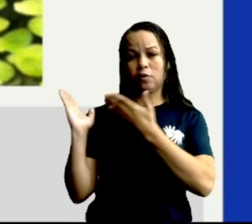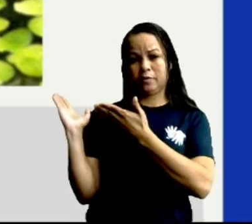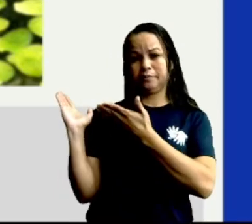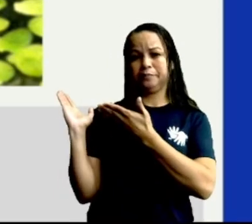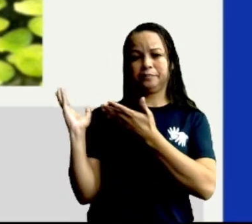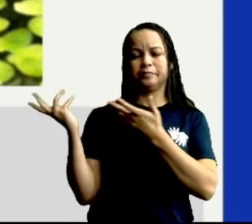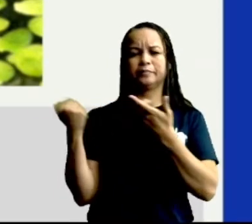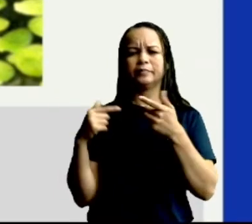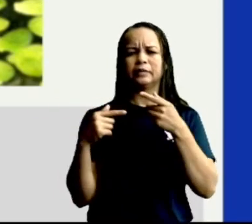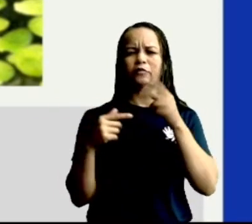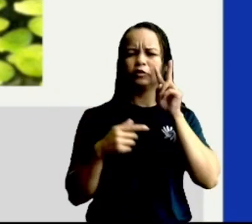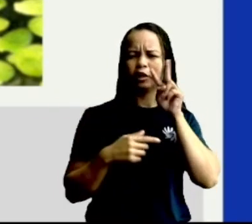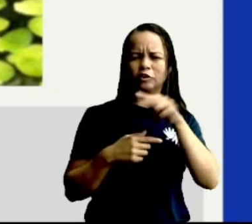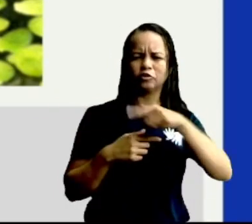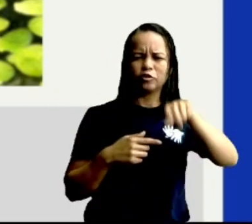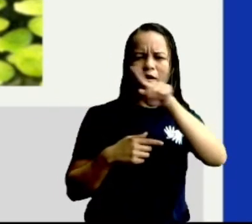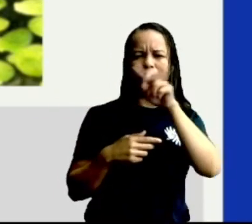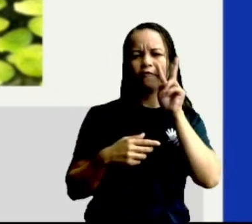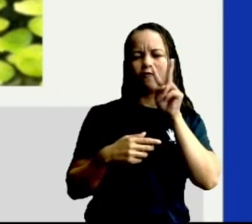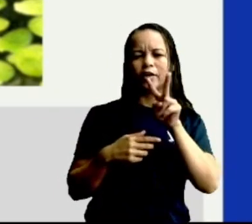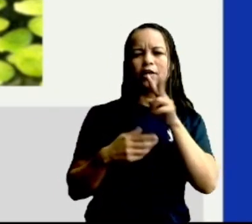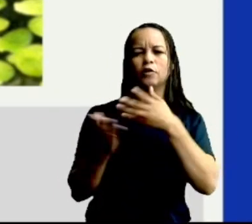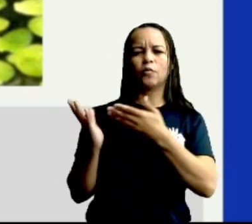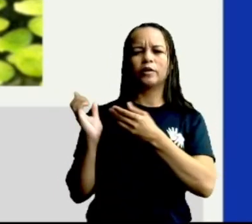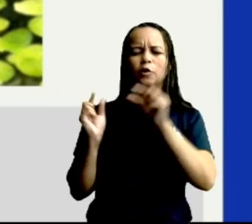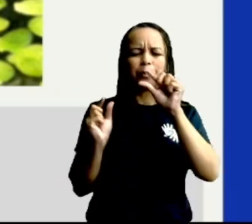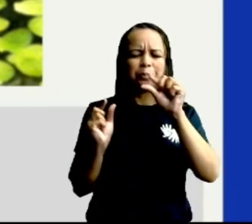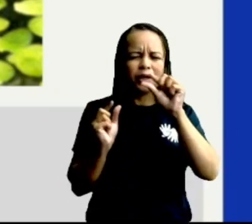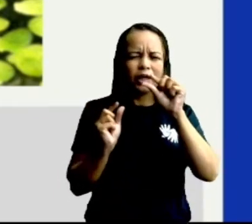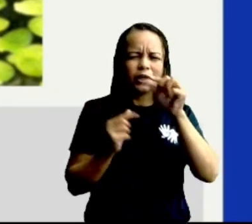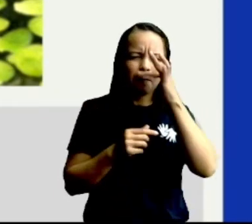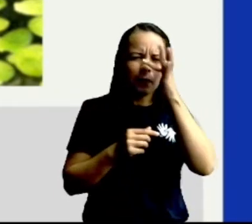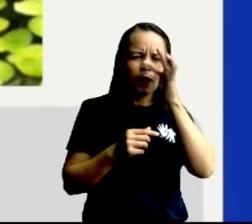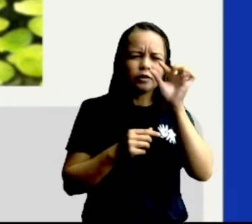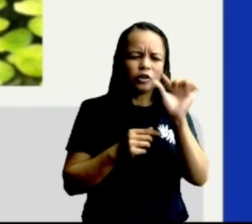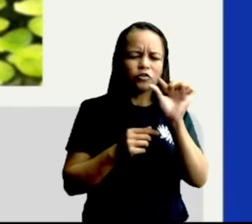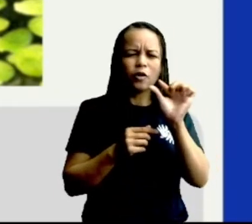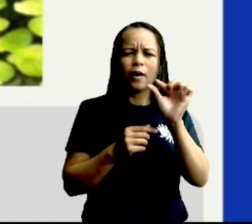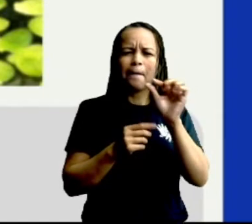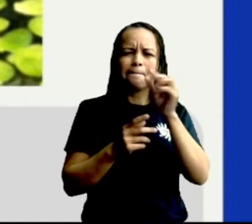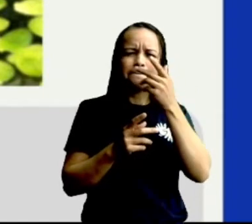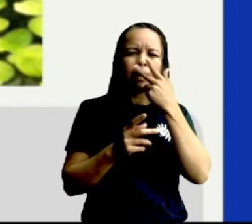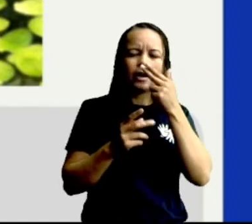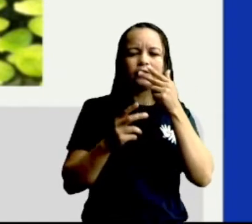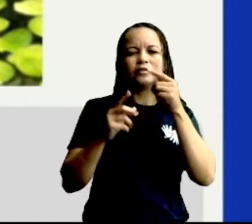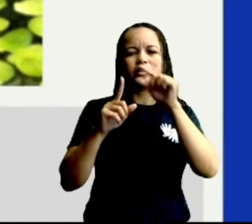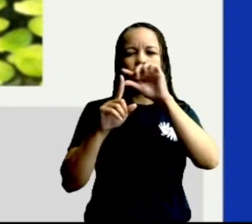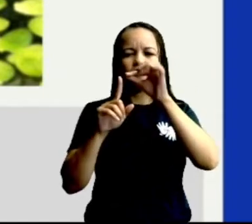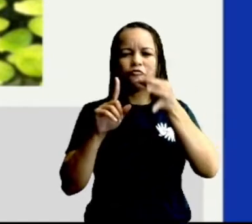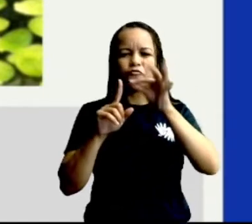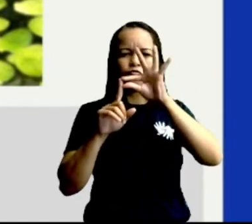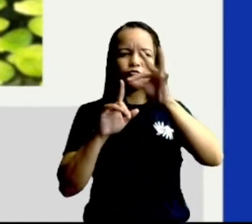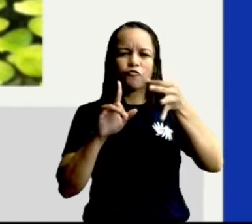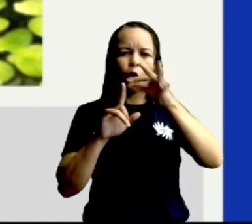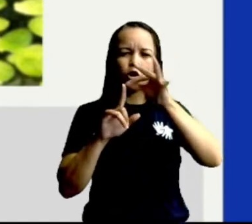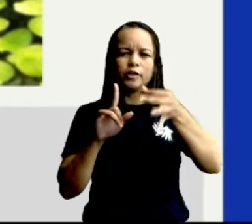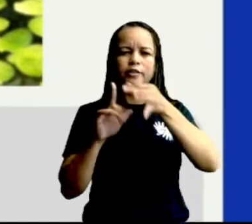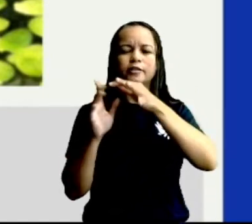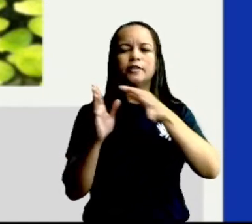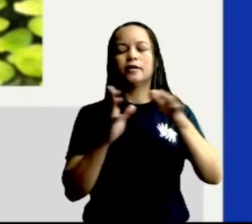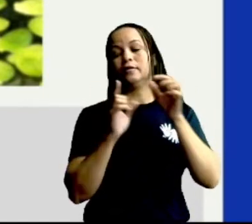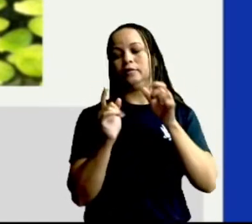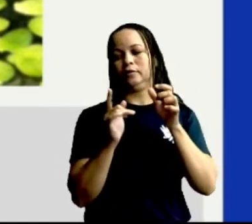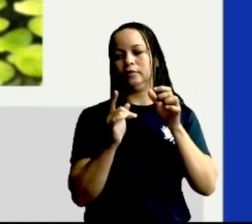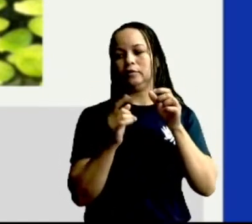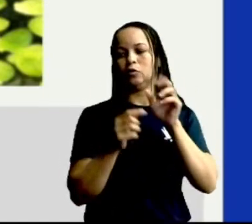aqui essas pequenas, parecem várias folhinhas pequenas, são chamadas de lentilhas